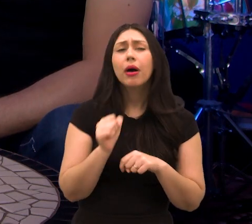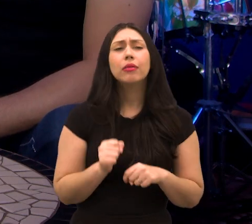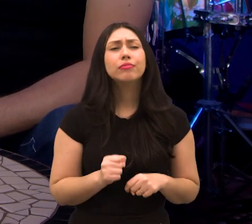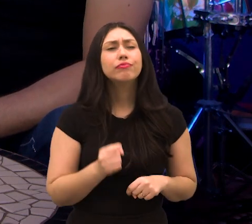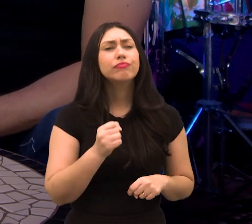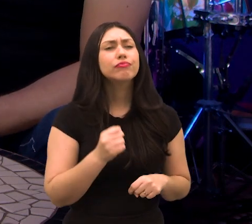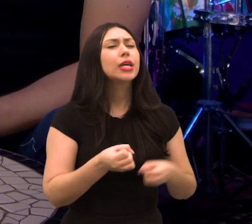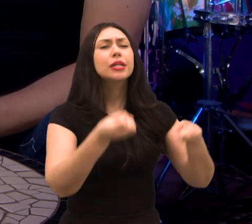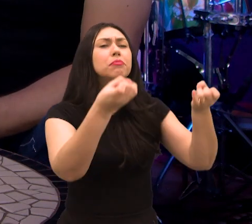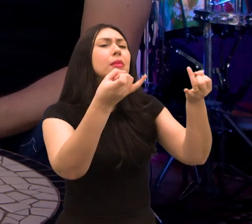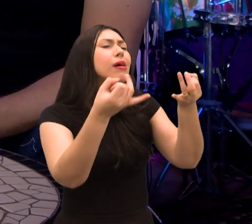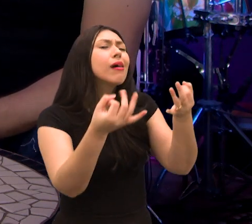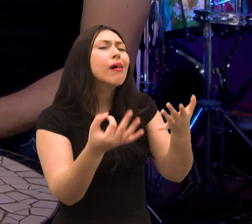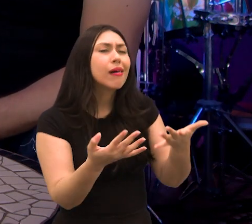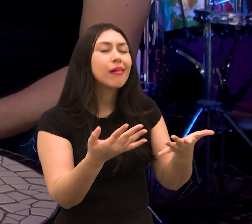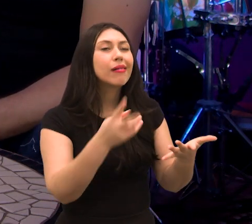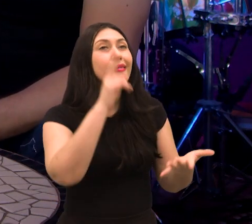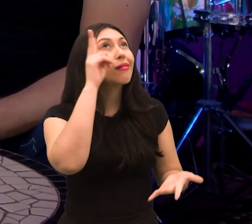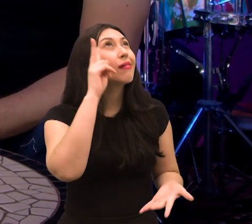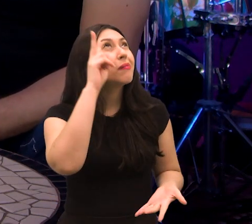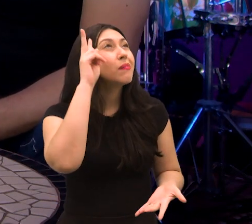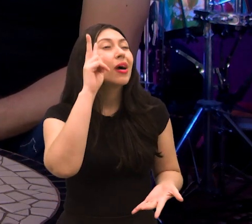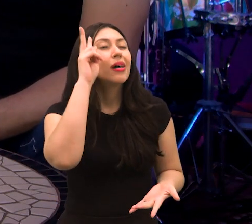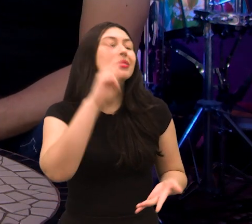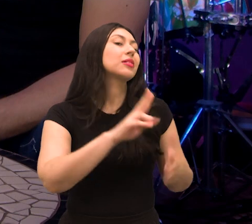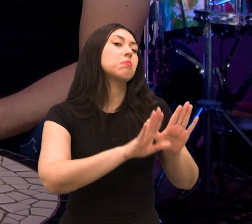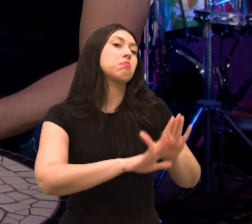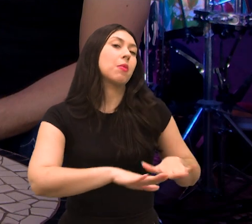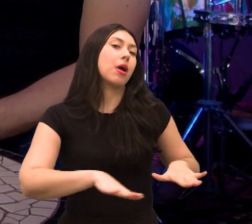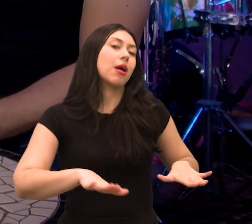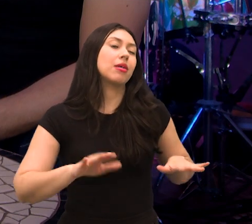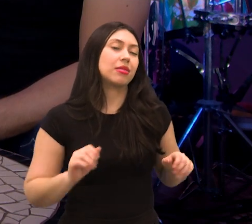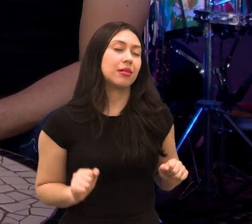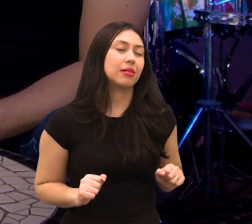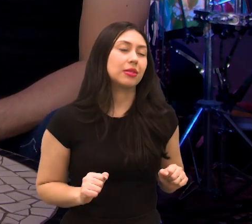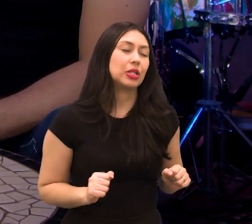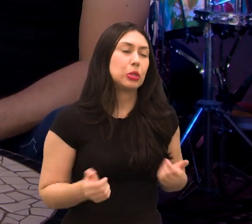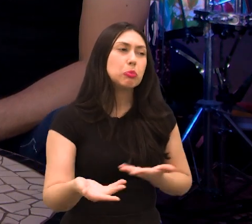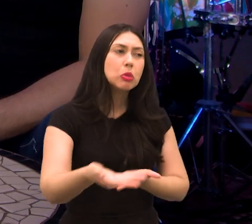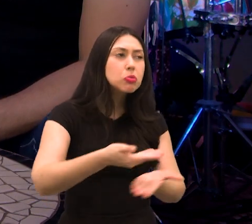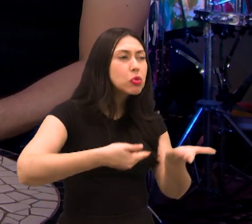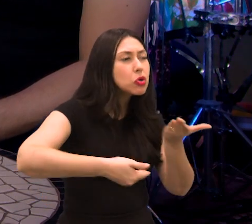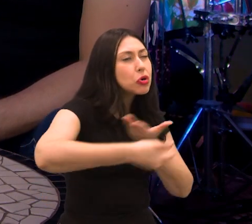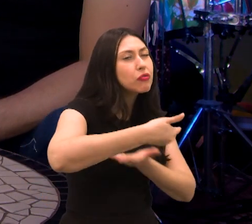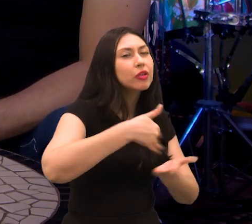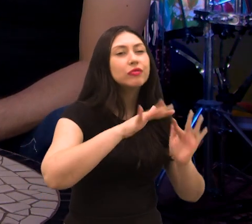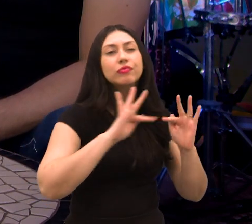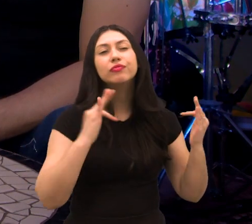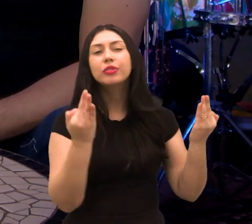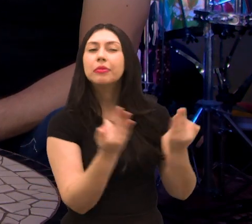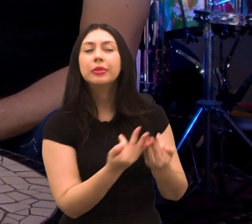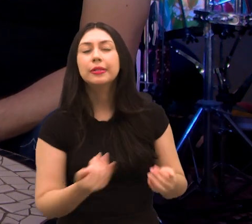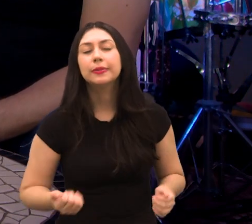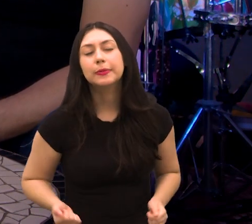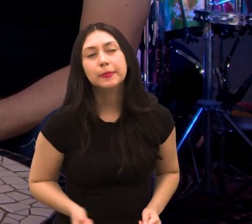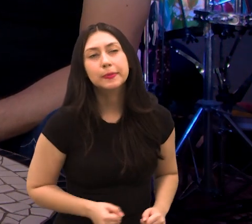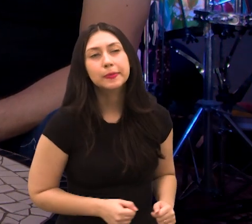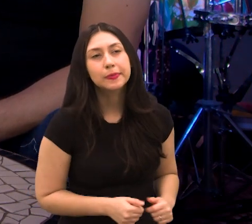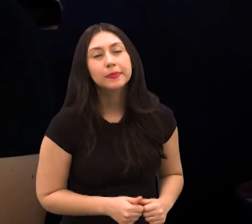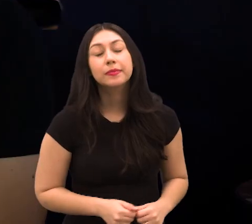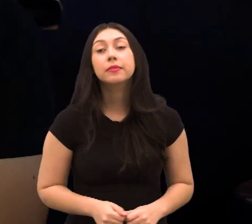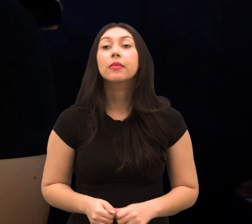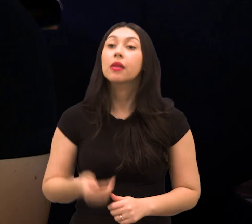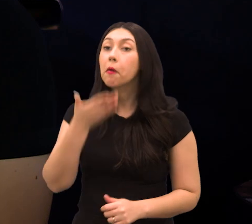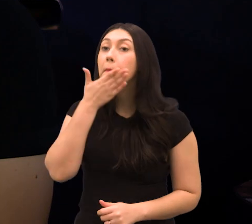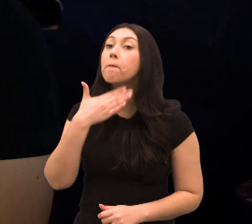dessas suas lembranças. Quais são essas primeiras lembranças da infância em relação a essa convivência com o pai, com o irmão? Me conta. Meu